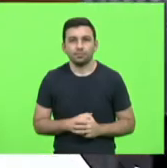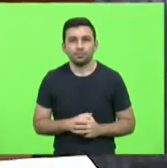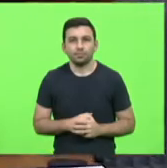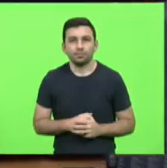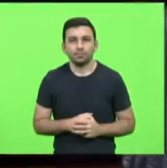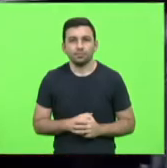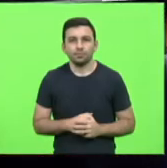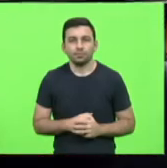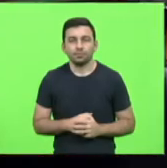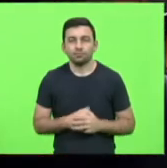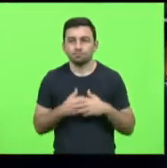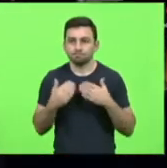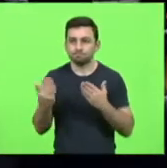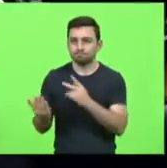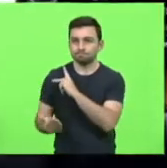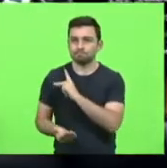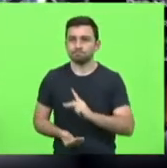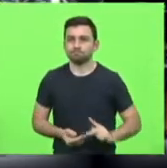Presidente,